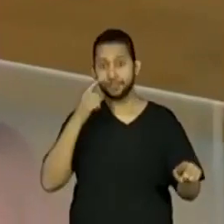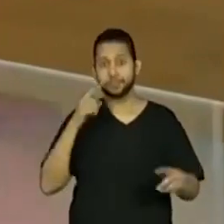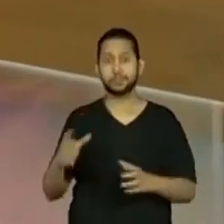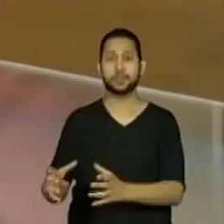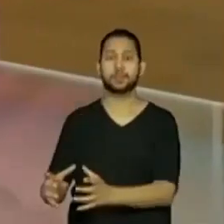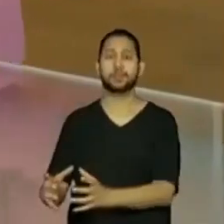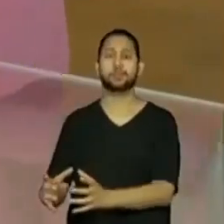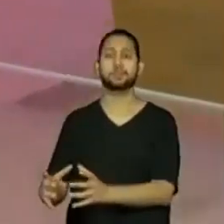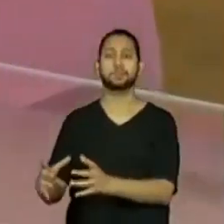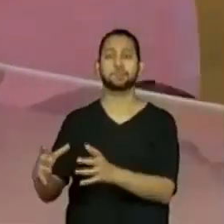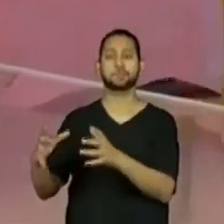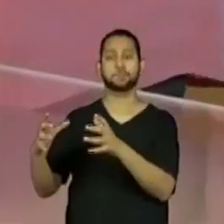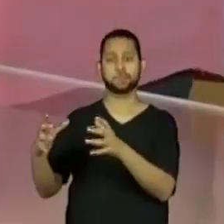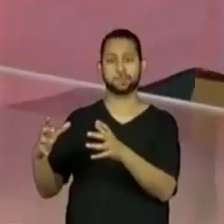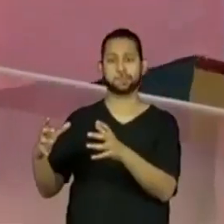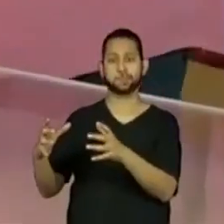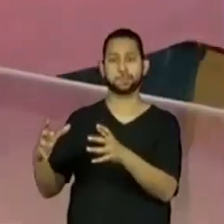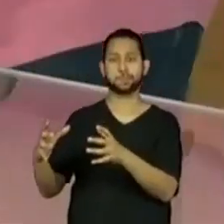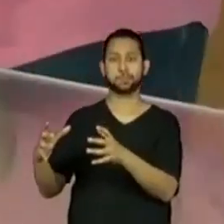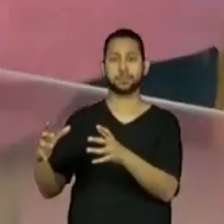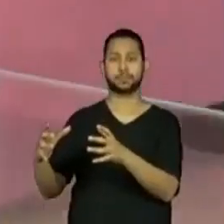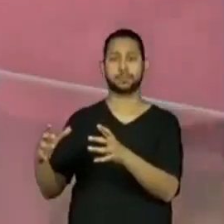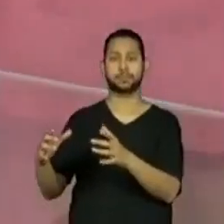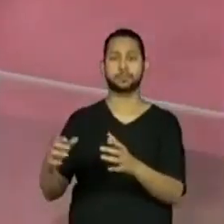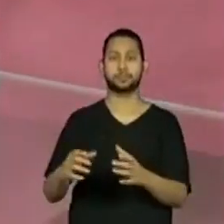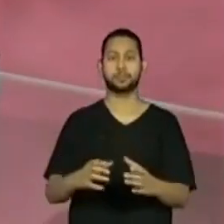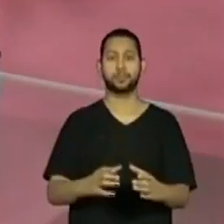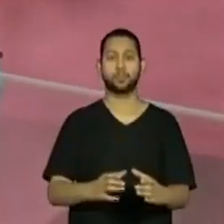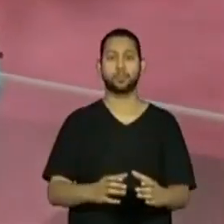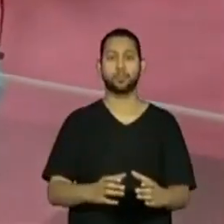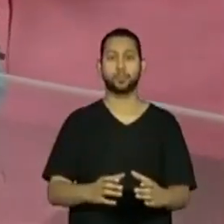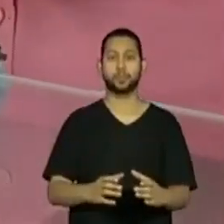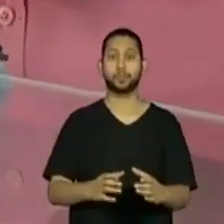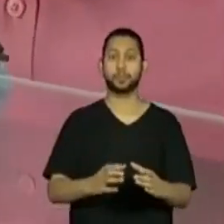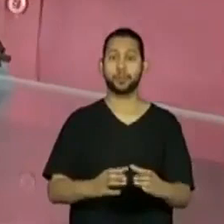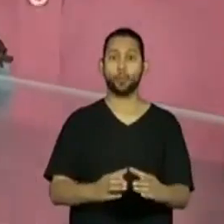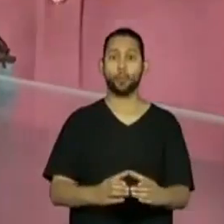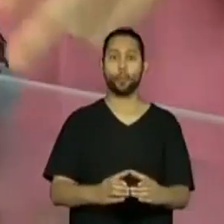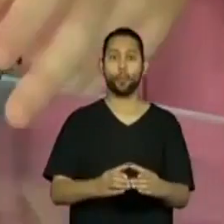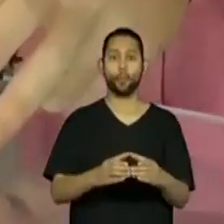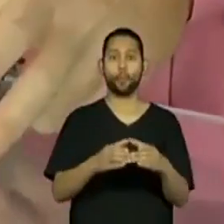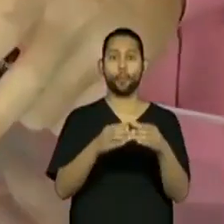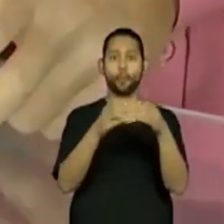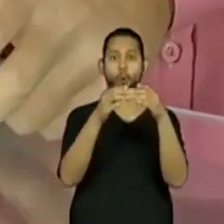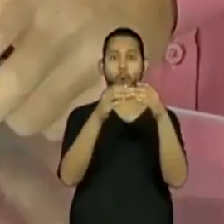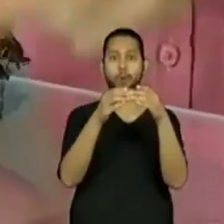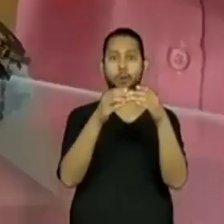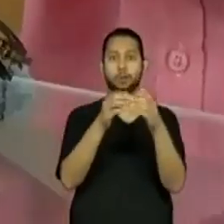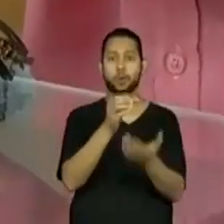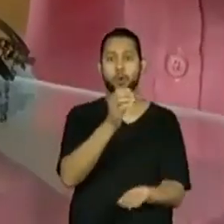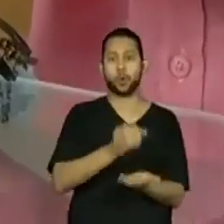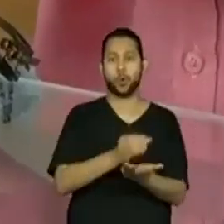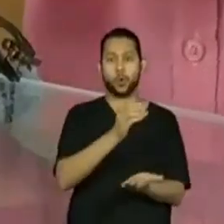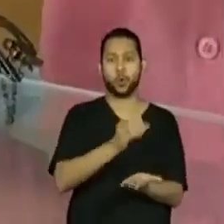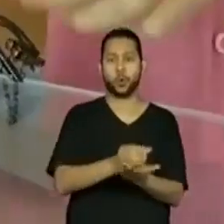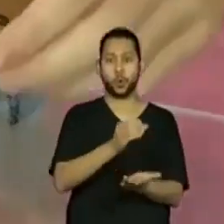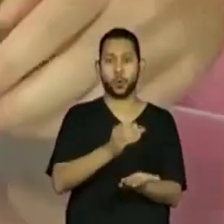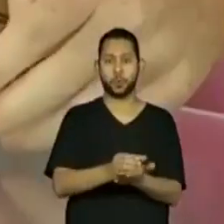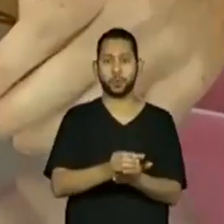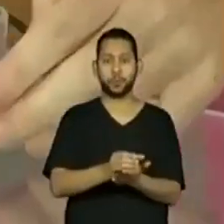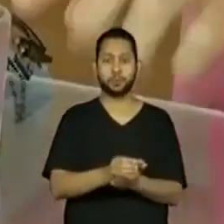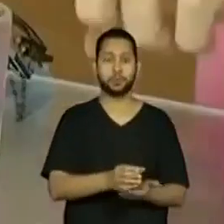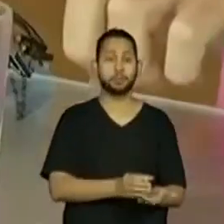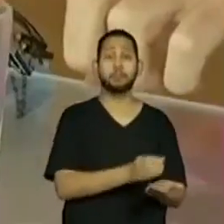vidro, um pouco maior, e temos aqui um copo,